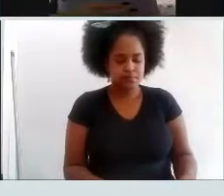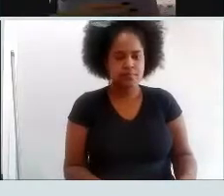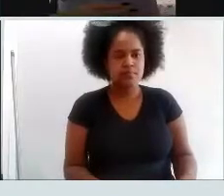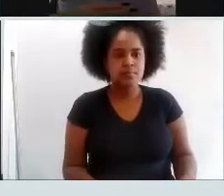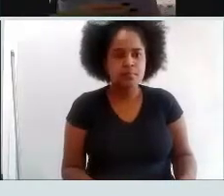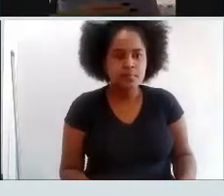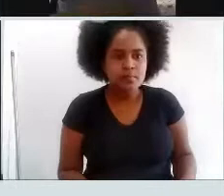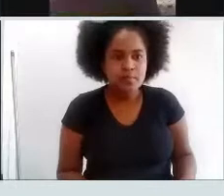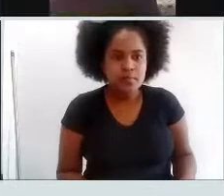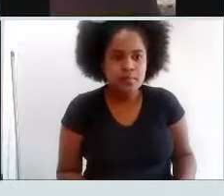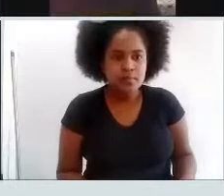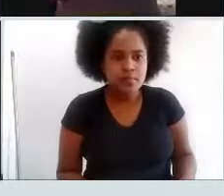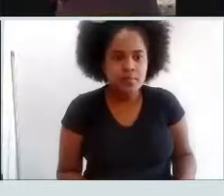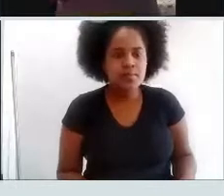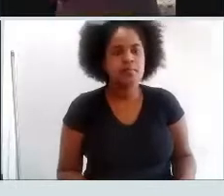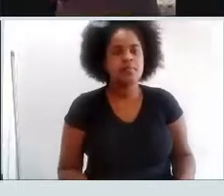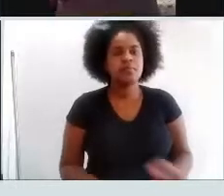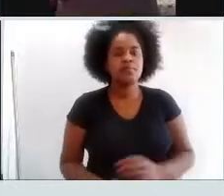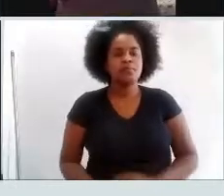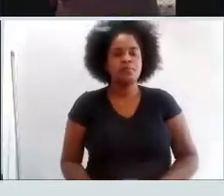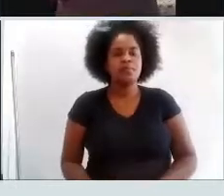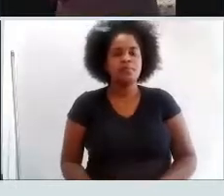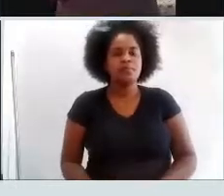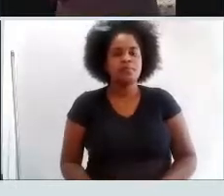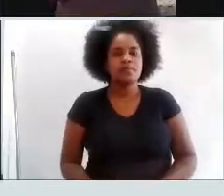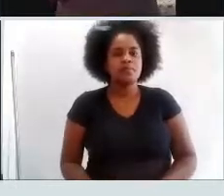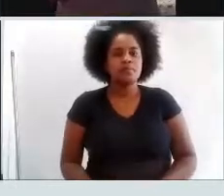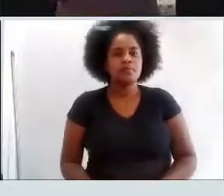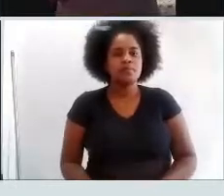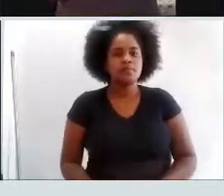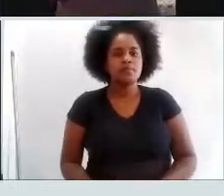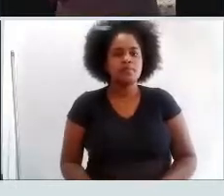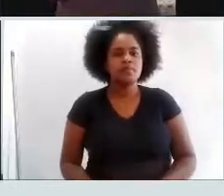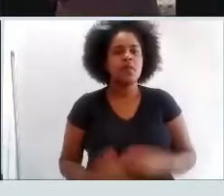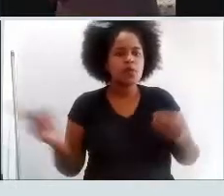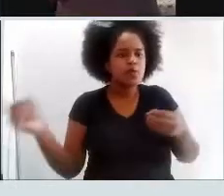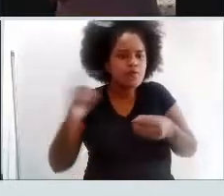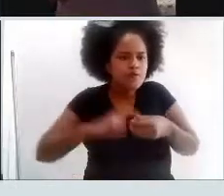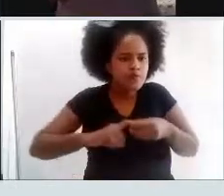Voltou? Tá funcionando? Porque ficou pretinho aqui para mim.